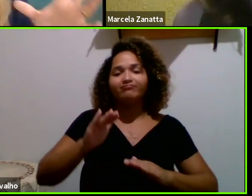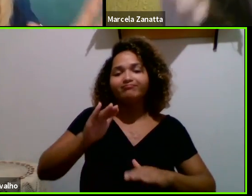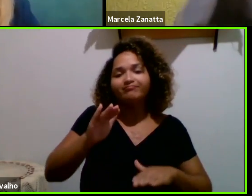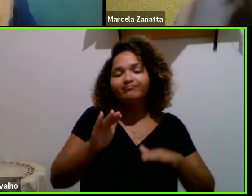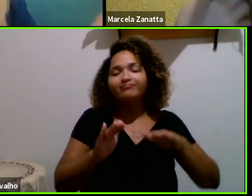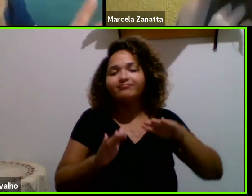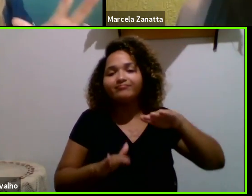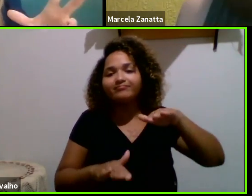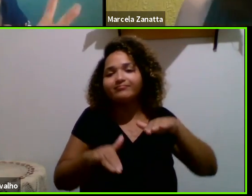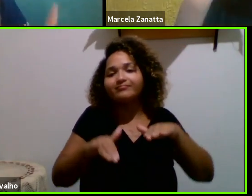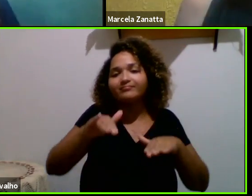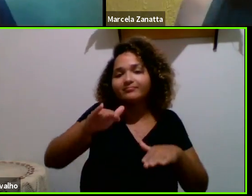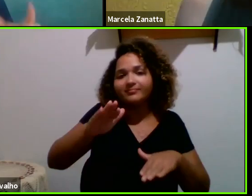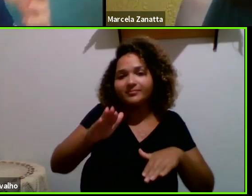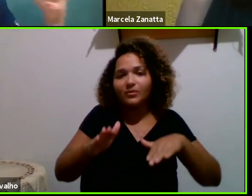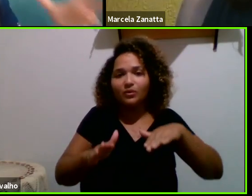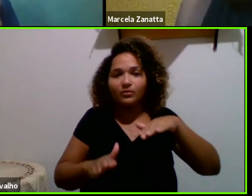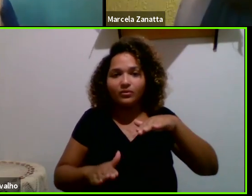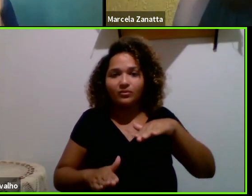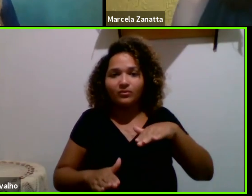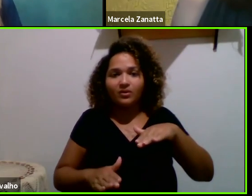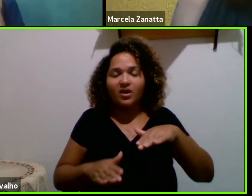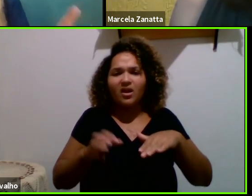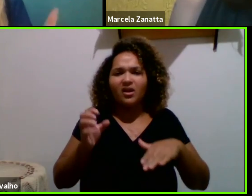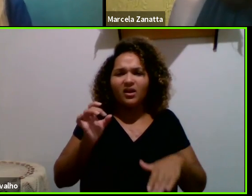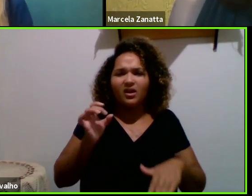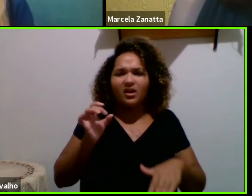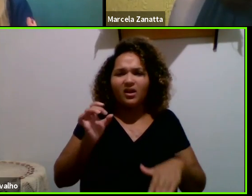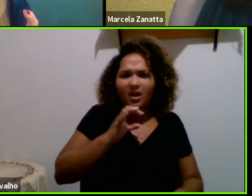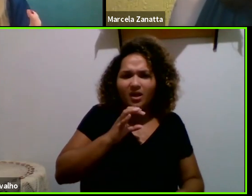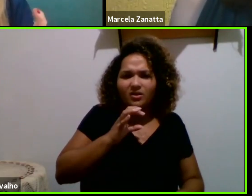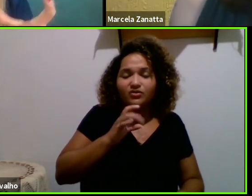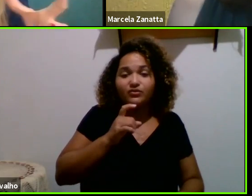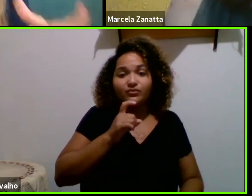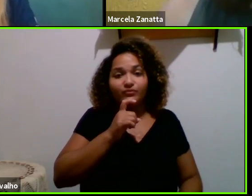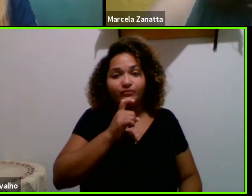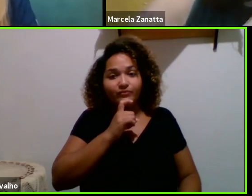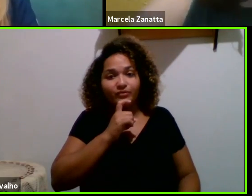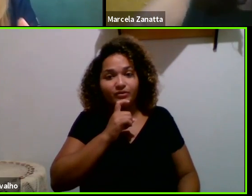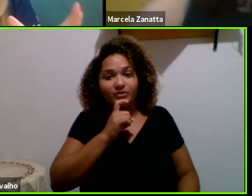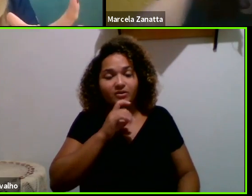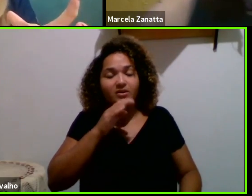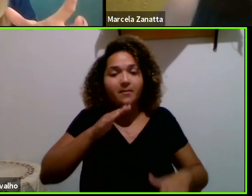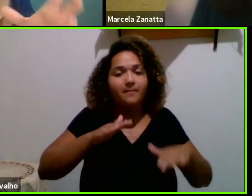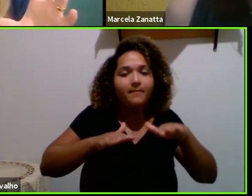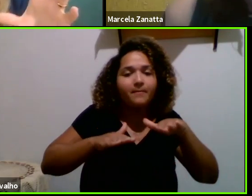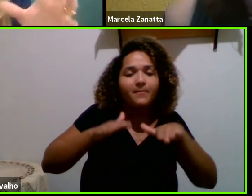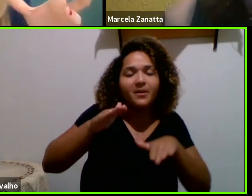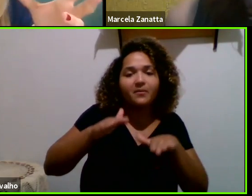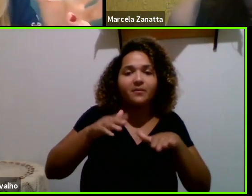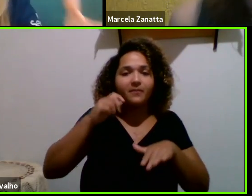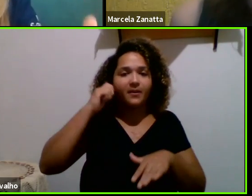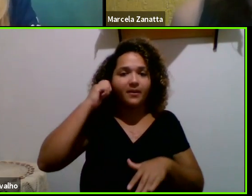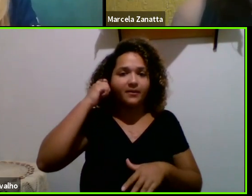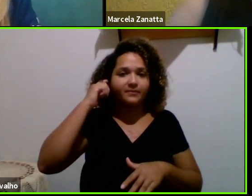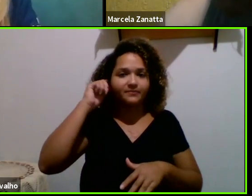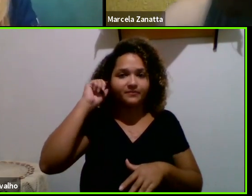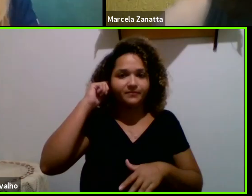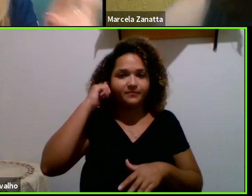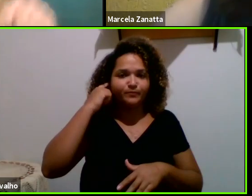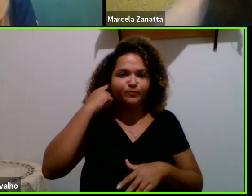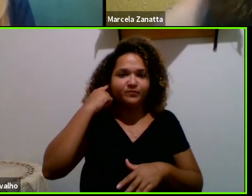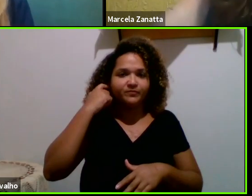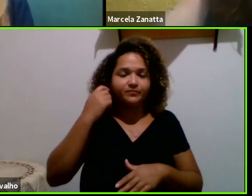gente controlar um pouco essa temperatura, é o desejo delas, mas tomar cuidado com isso. O feto está